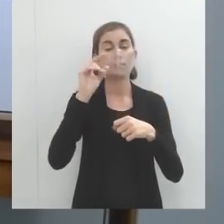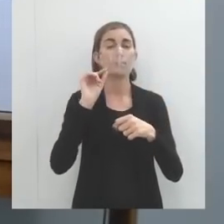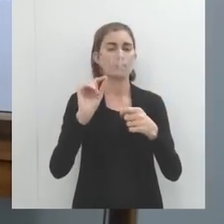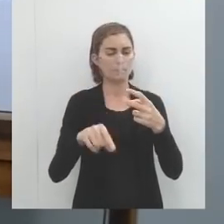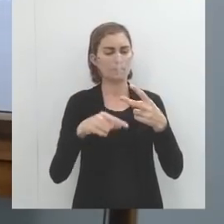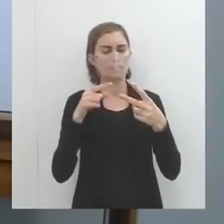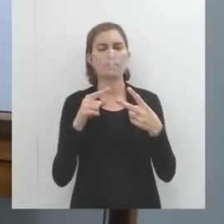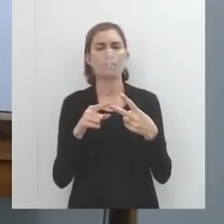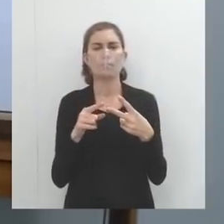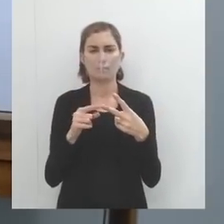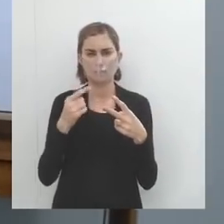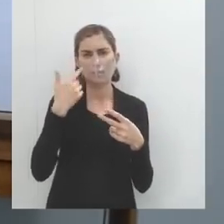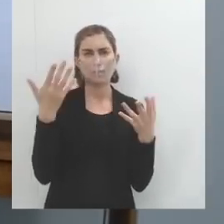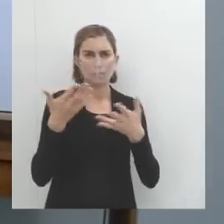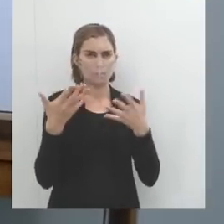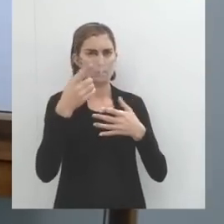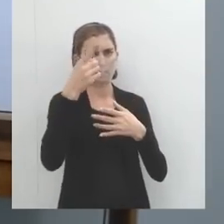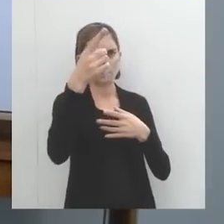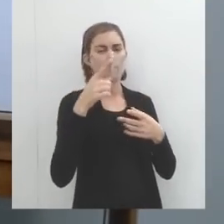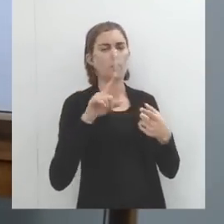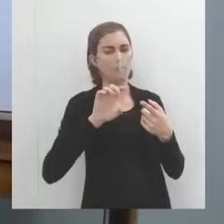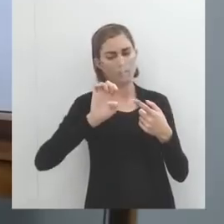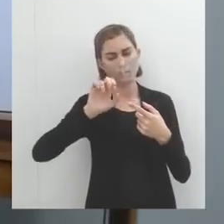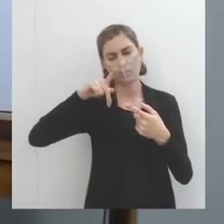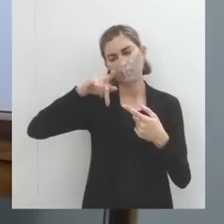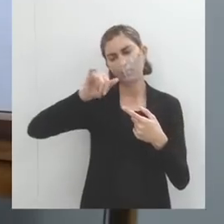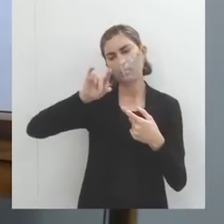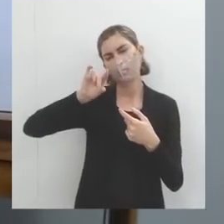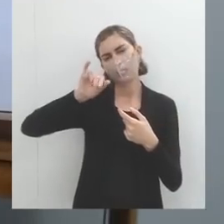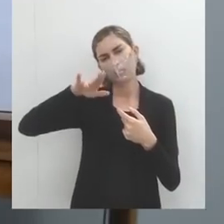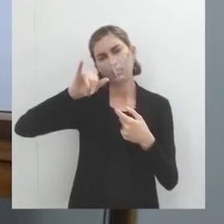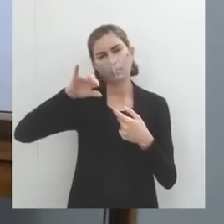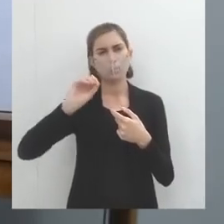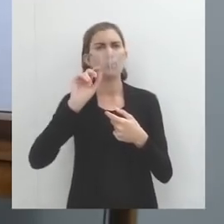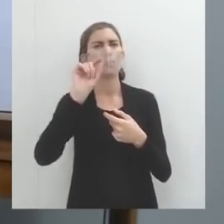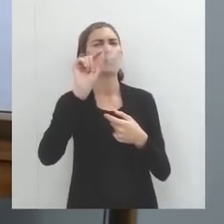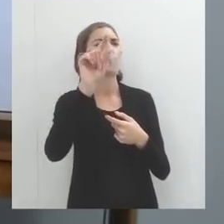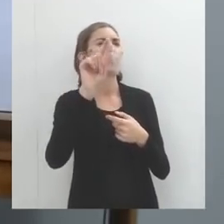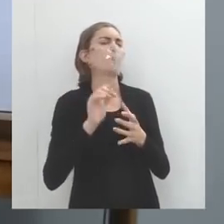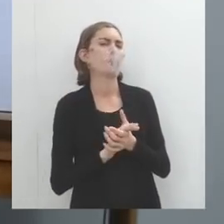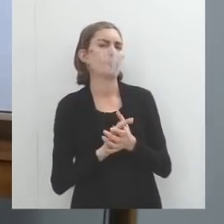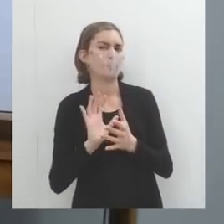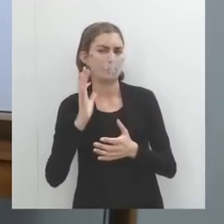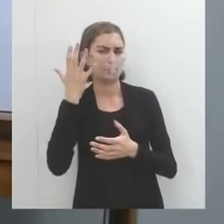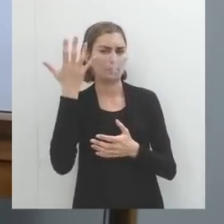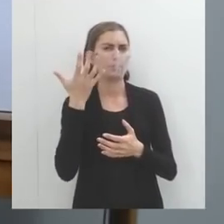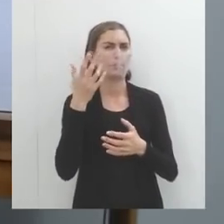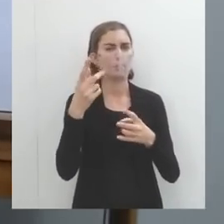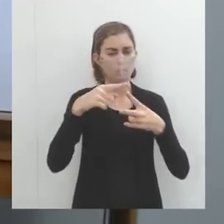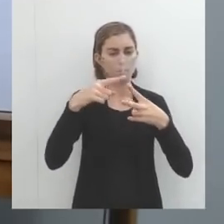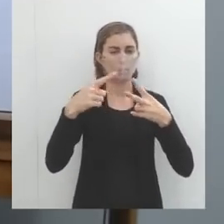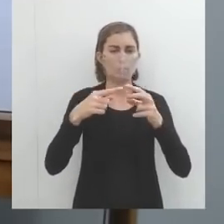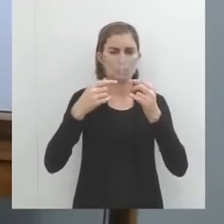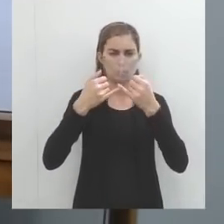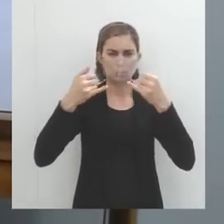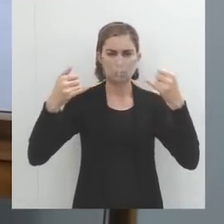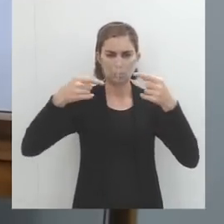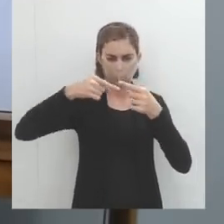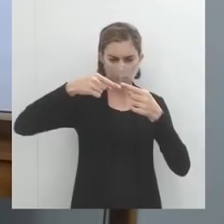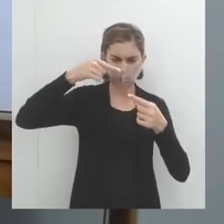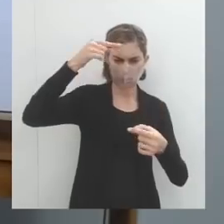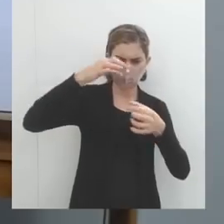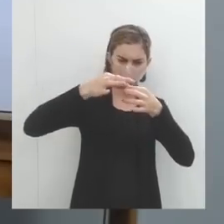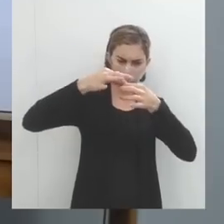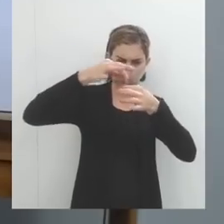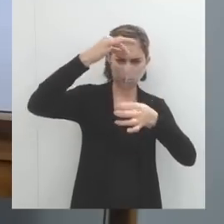depois dos testículos, no nosso sistema a gente vai ter o epidídimo. O que é que acontece? O epidídimo são dois tubos enovelados